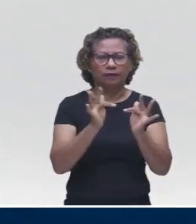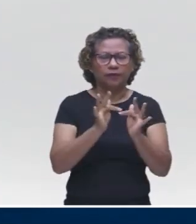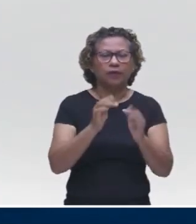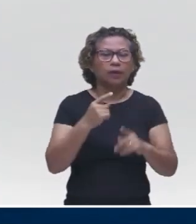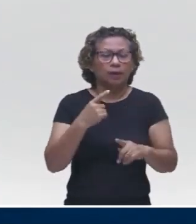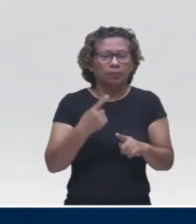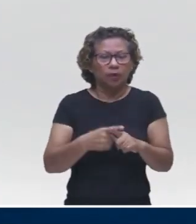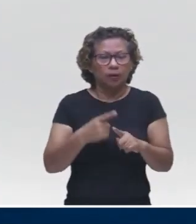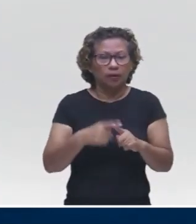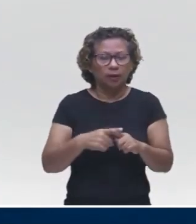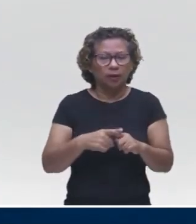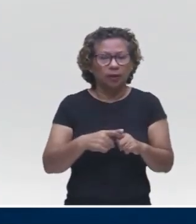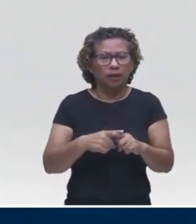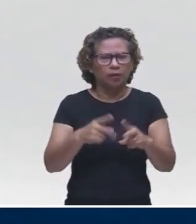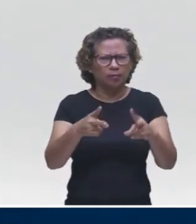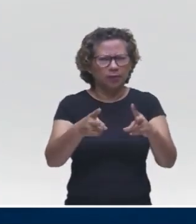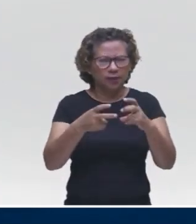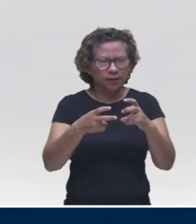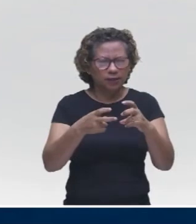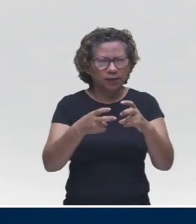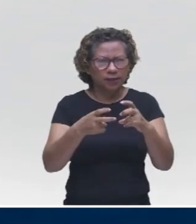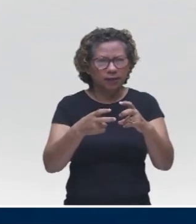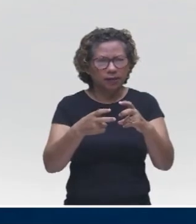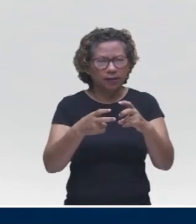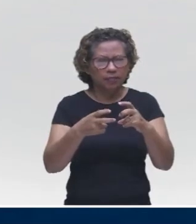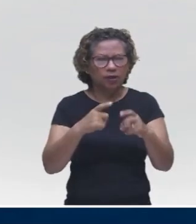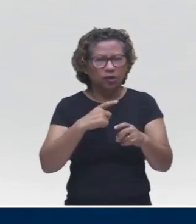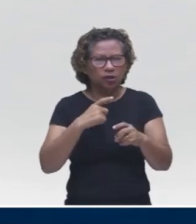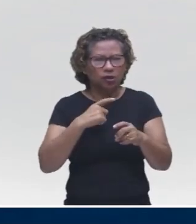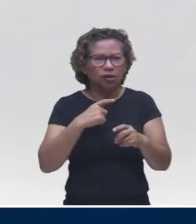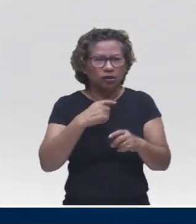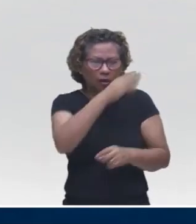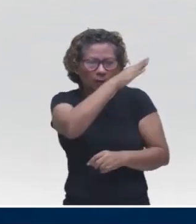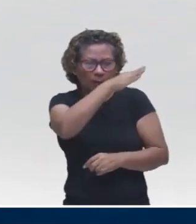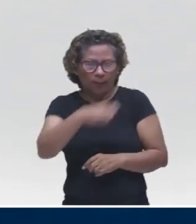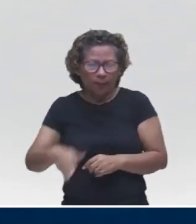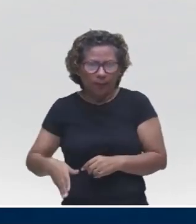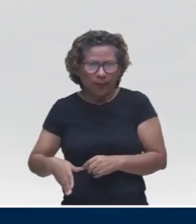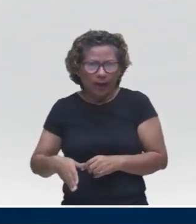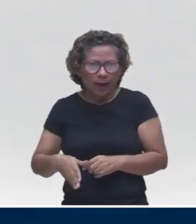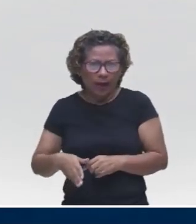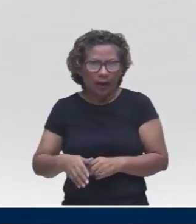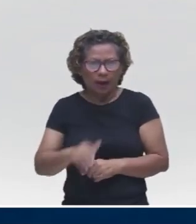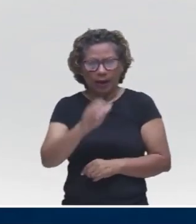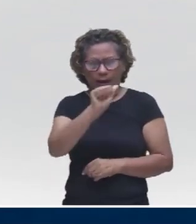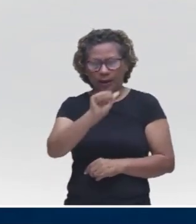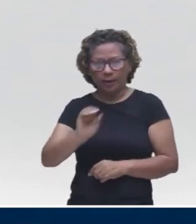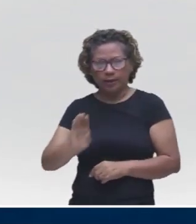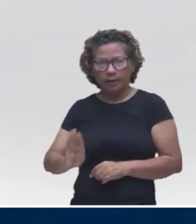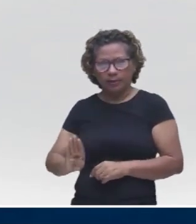que a raiz ela é dada pelas coordenadas menos b sobre a e 0. Correto?